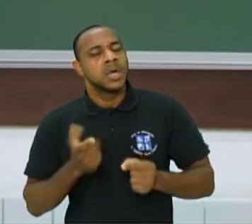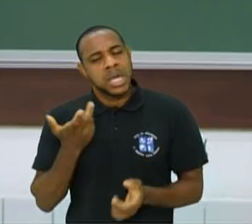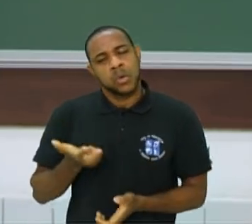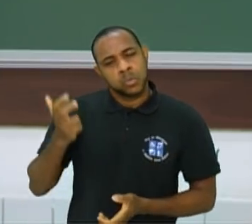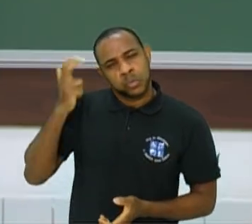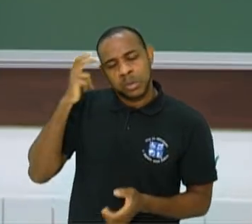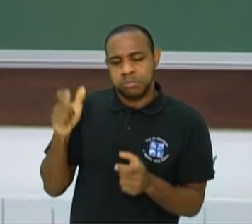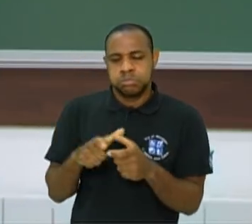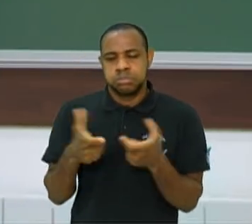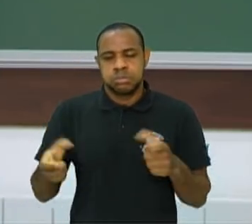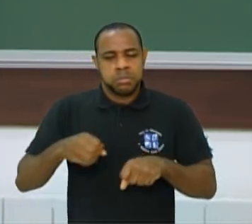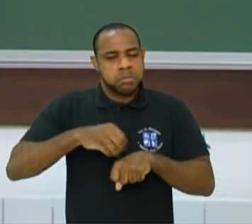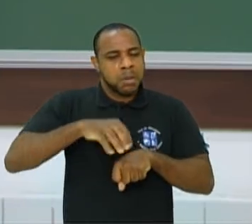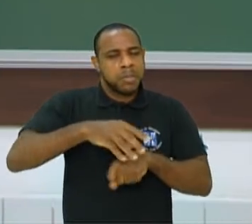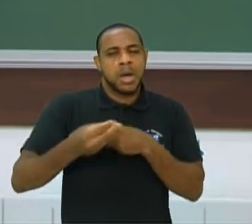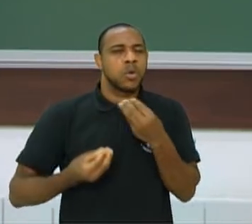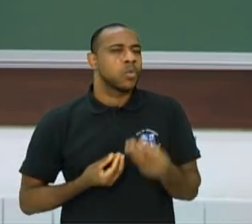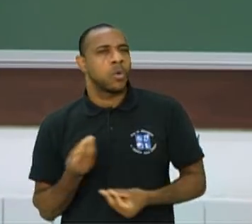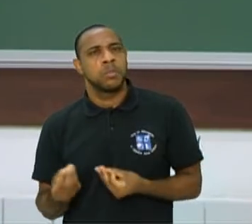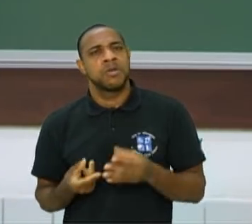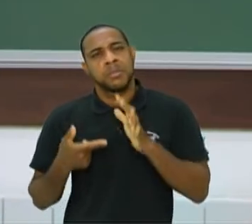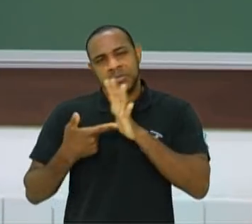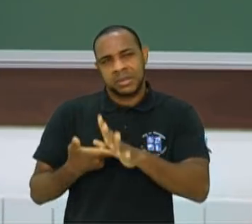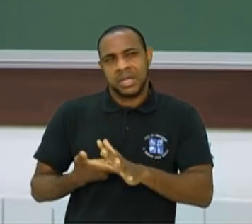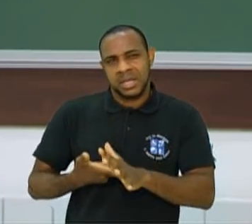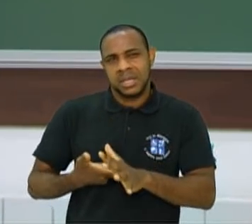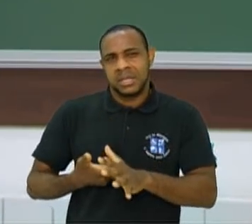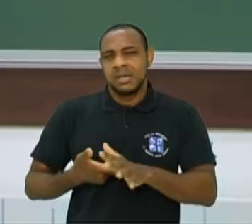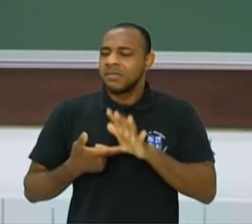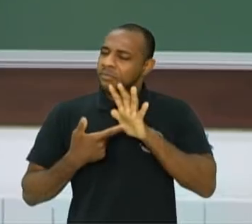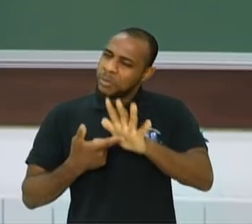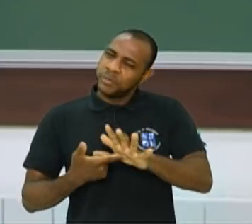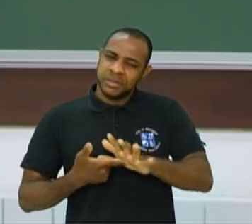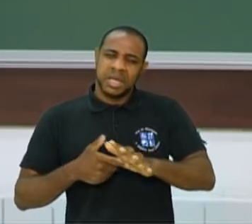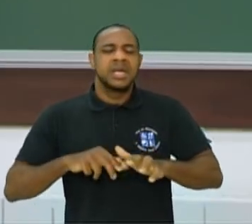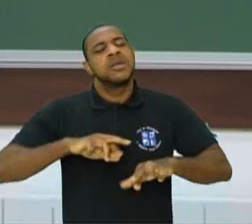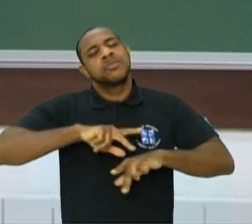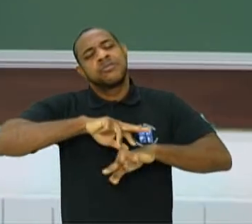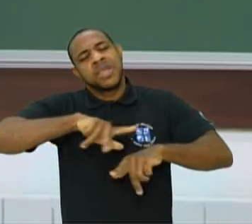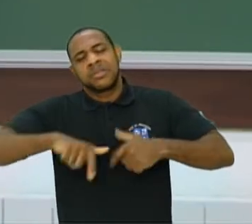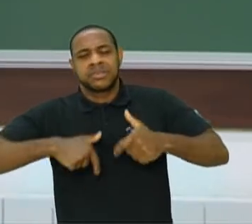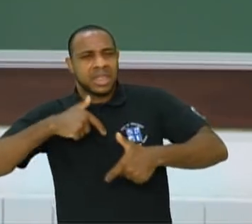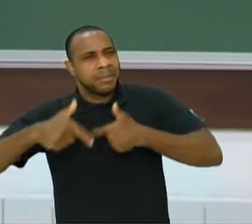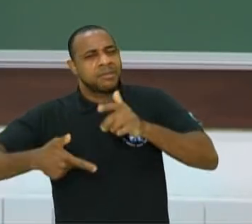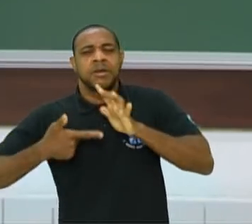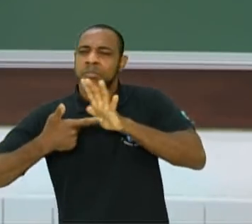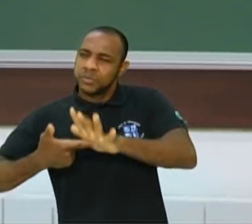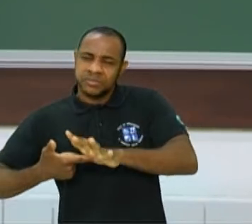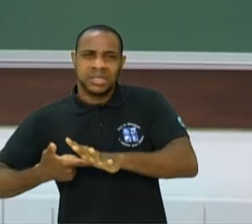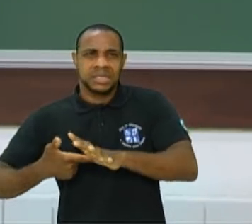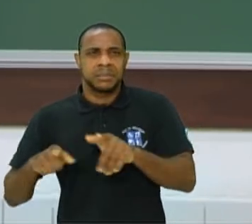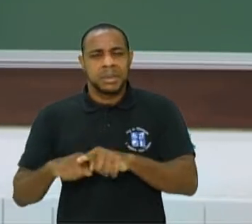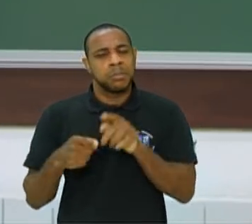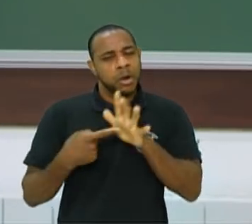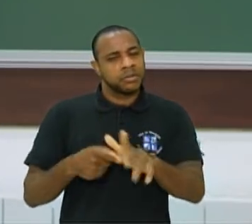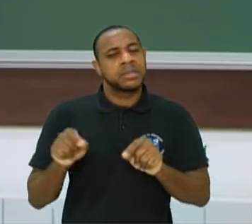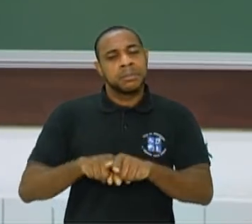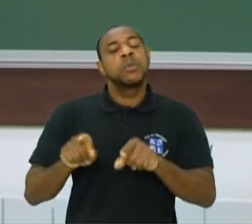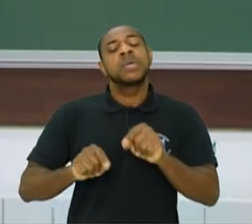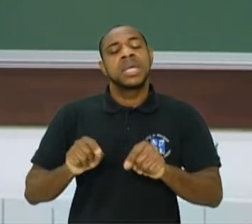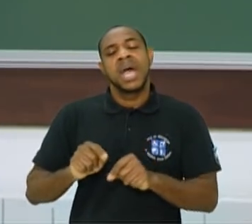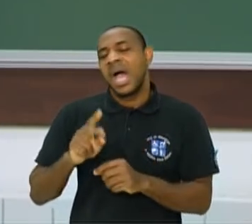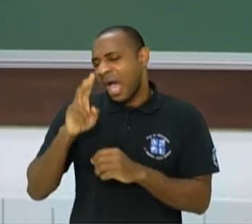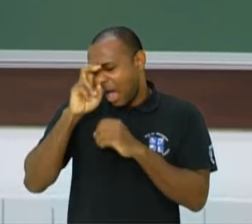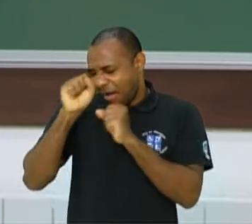cultura afrodescendente. Então, ela vai trabalhar em diversas obras, né? Trazendo também a força da mulher nas suas obras, da